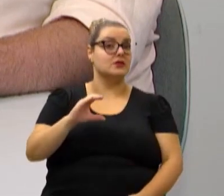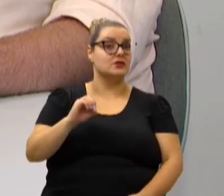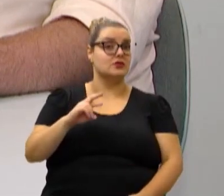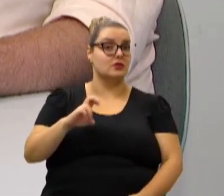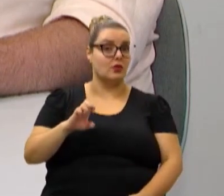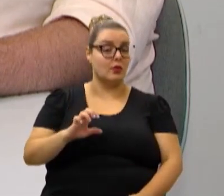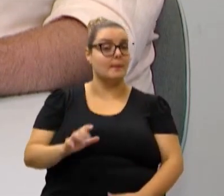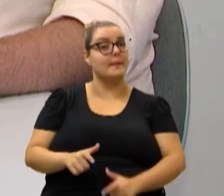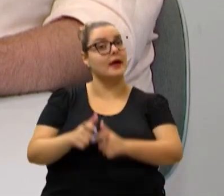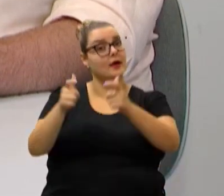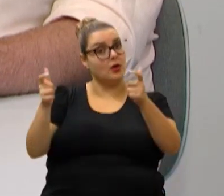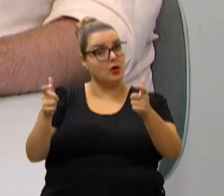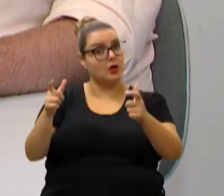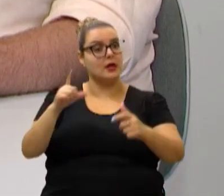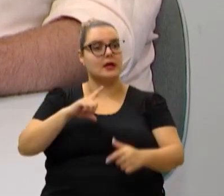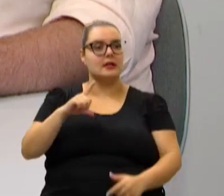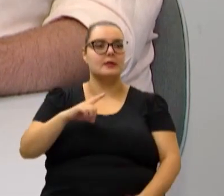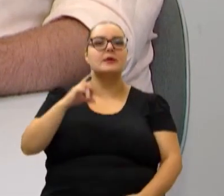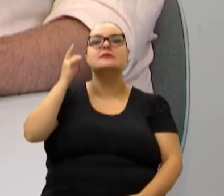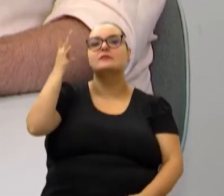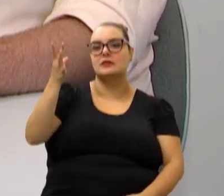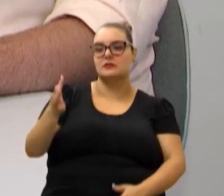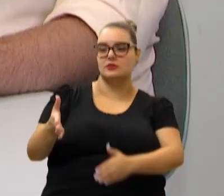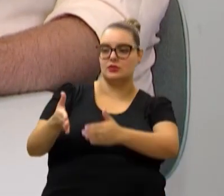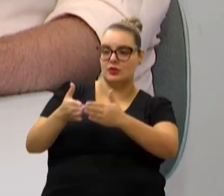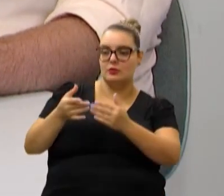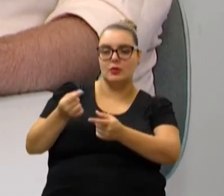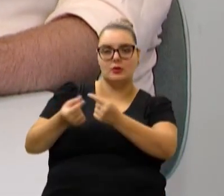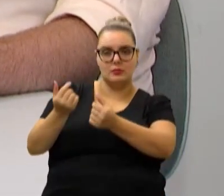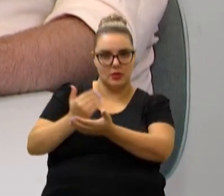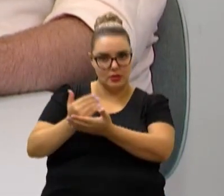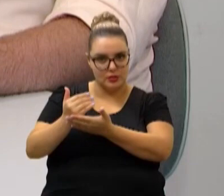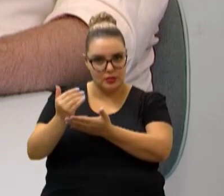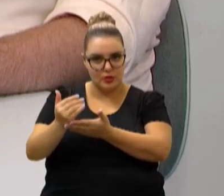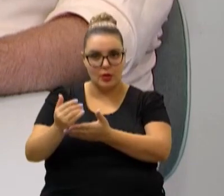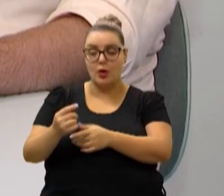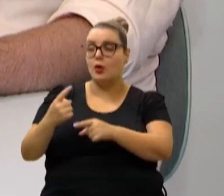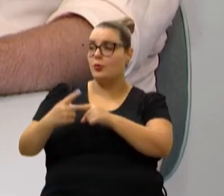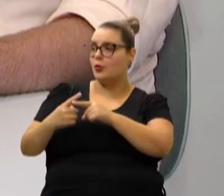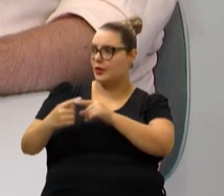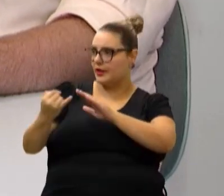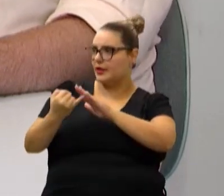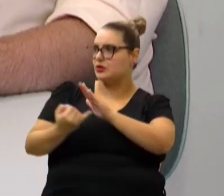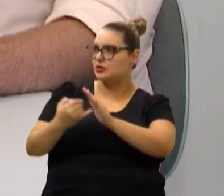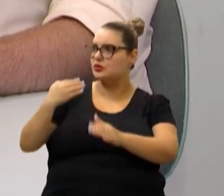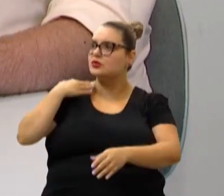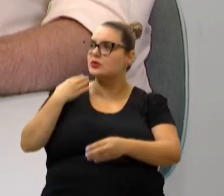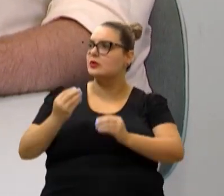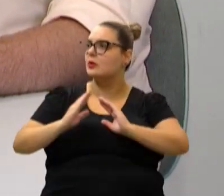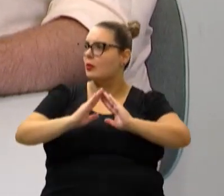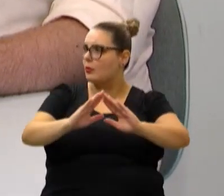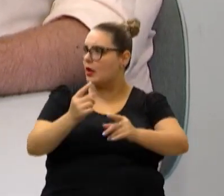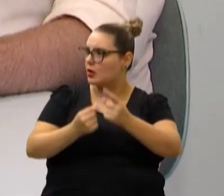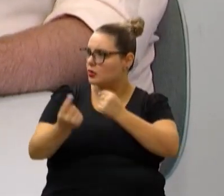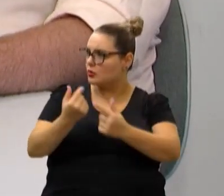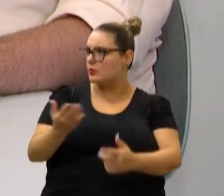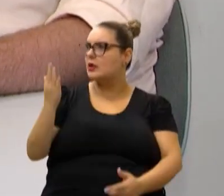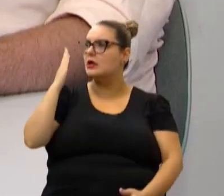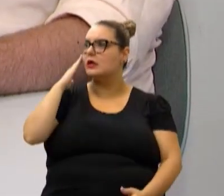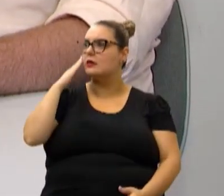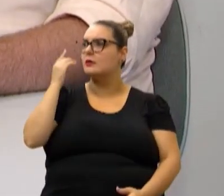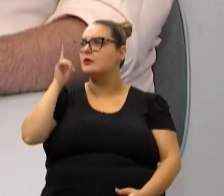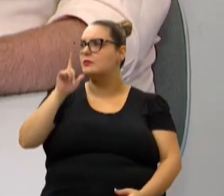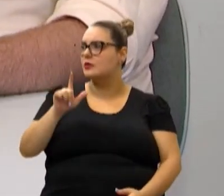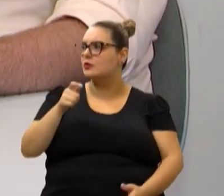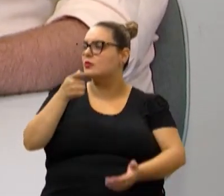nessas condições mais difíceis econômicas. Porque essa questão é importante, porque a instituição que te empresta o dinheiro precisa saber se